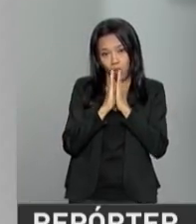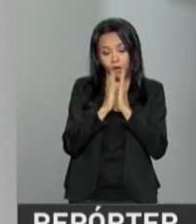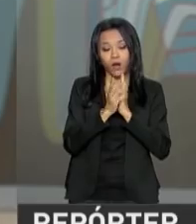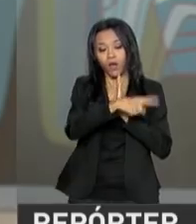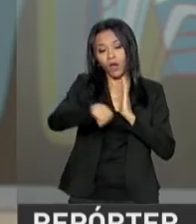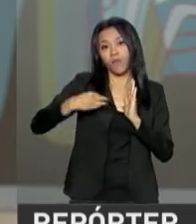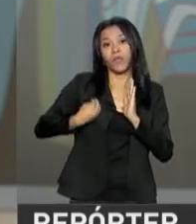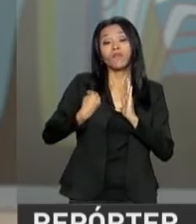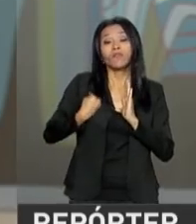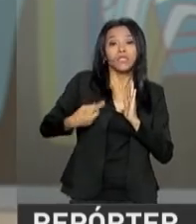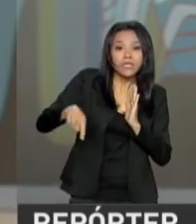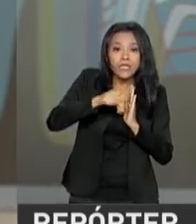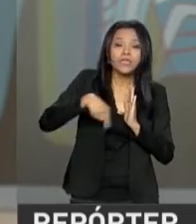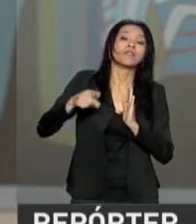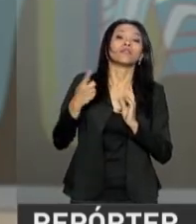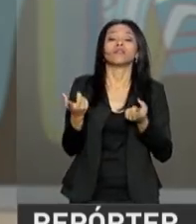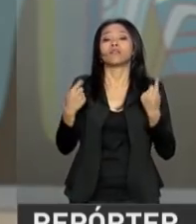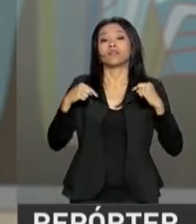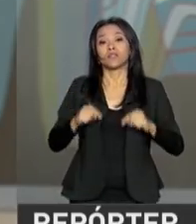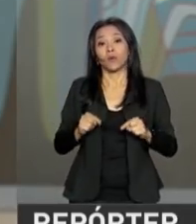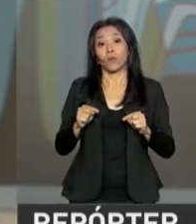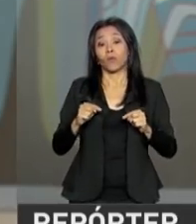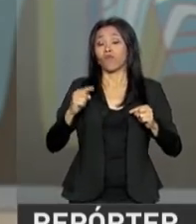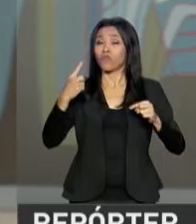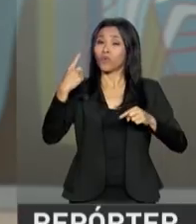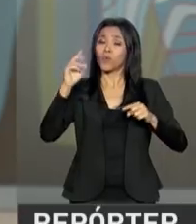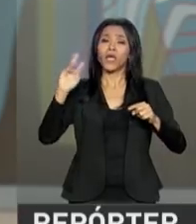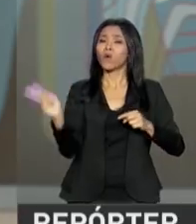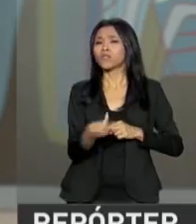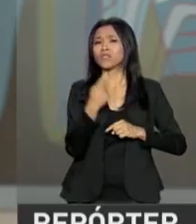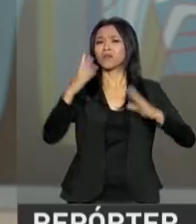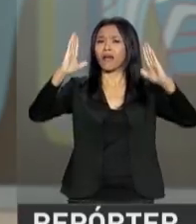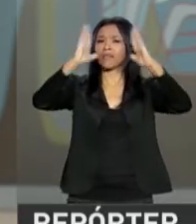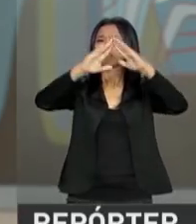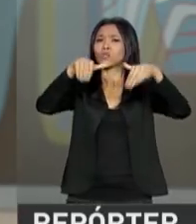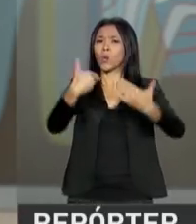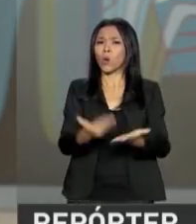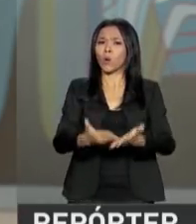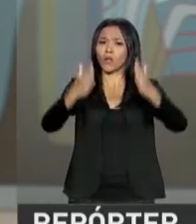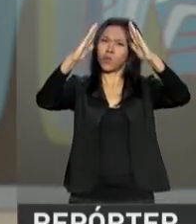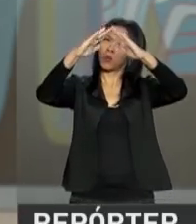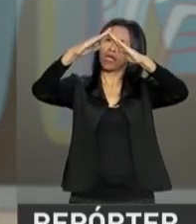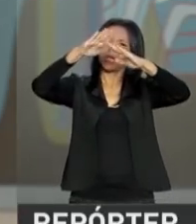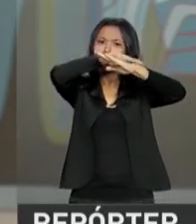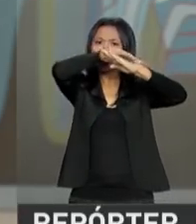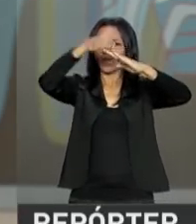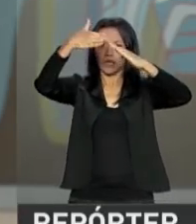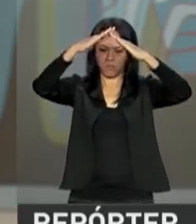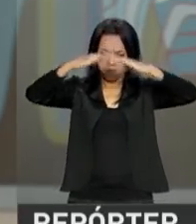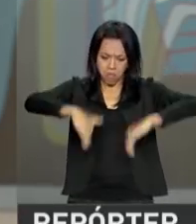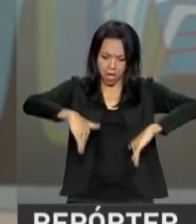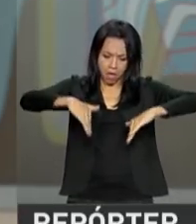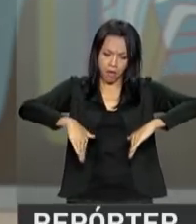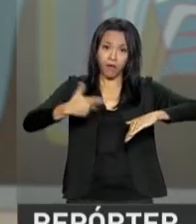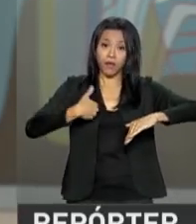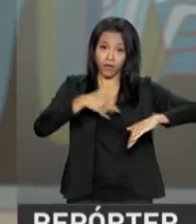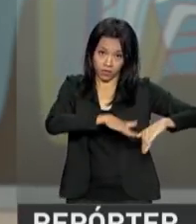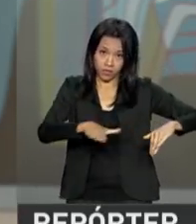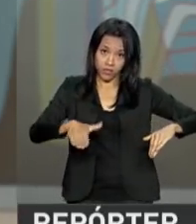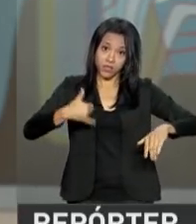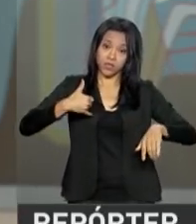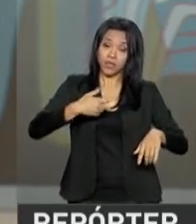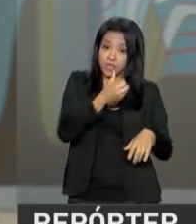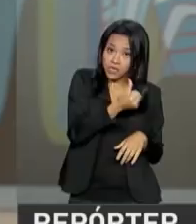as primeiras informações são de que parte do teto do refeitório da escola desabou e as crianças entre seis meses